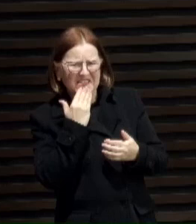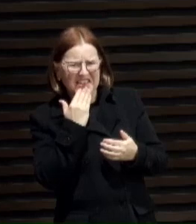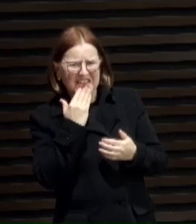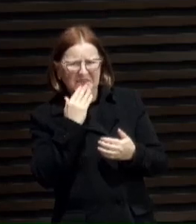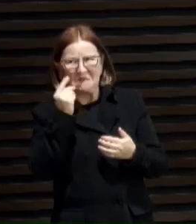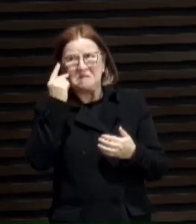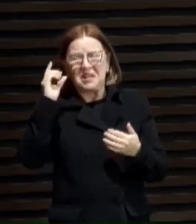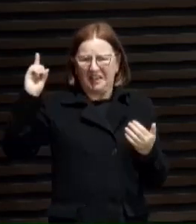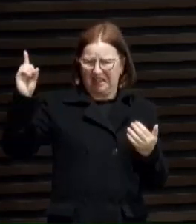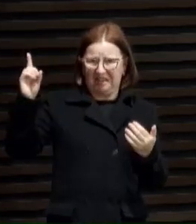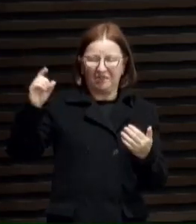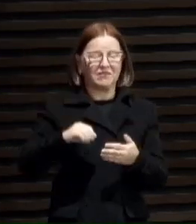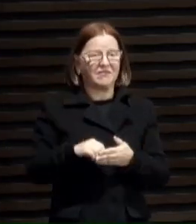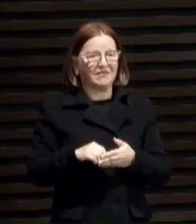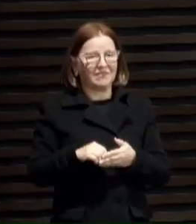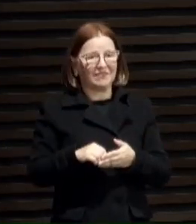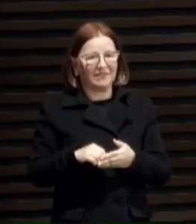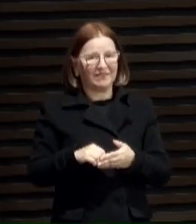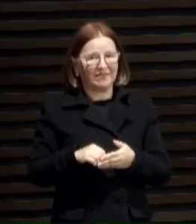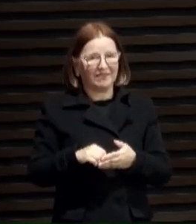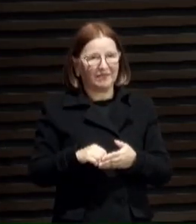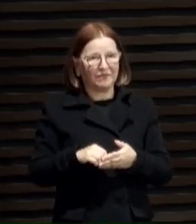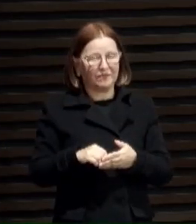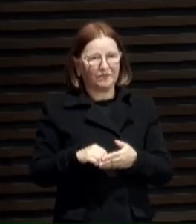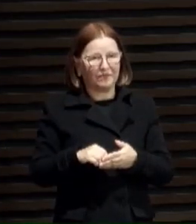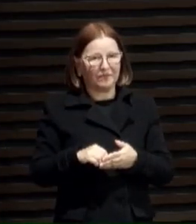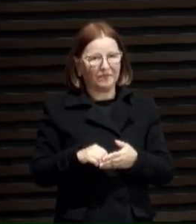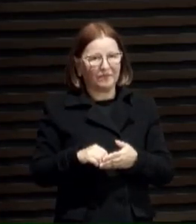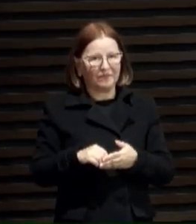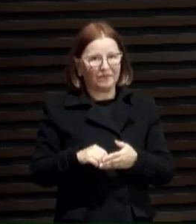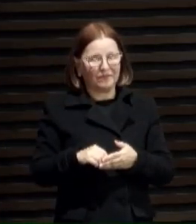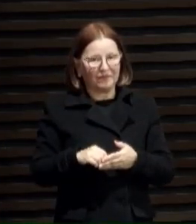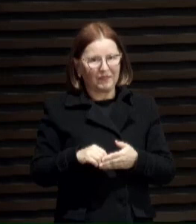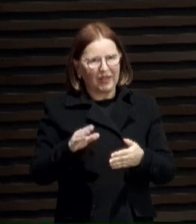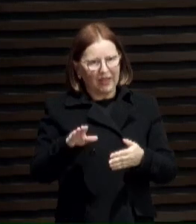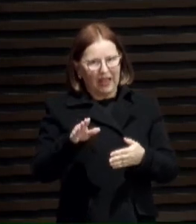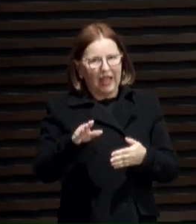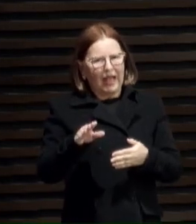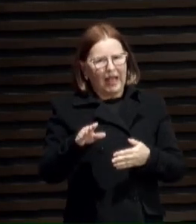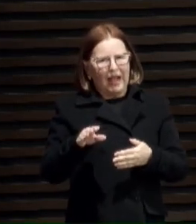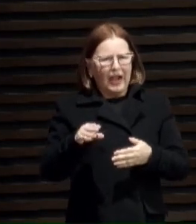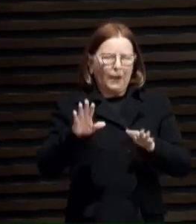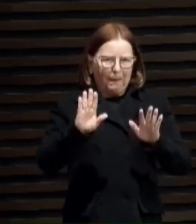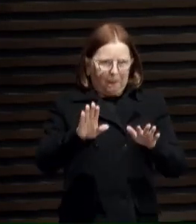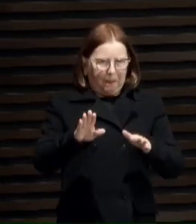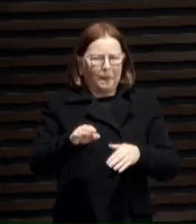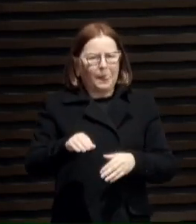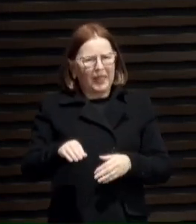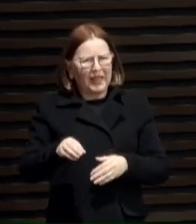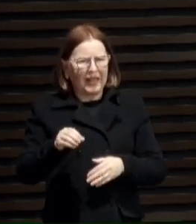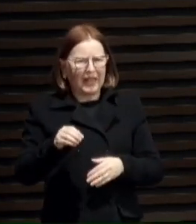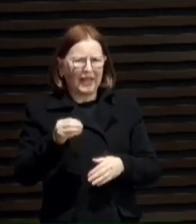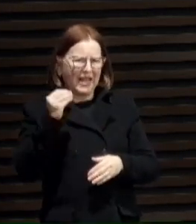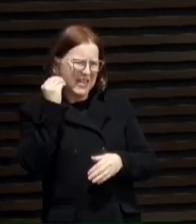você levasse um presente para o prefeito da cidade com defeito. Experimenta ir lá no